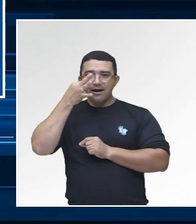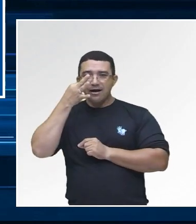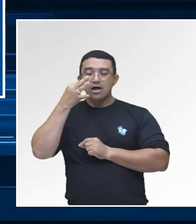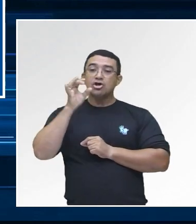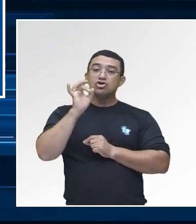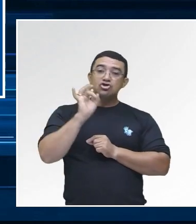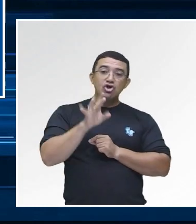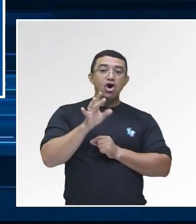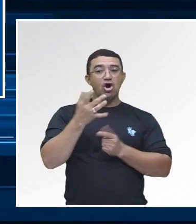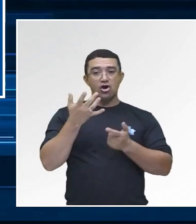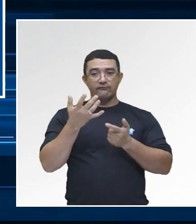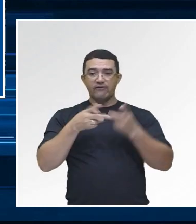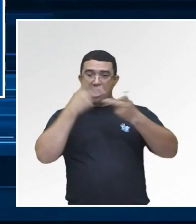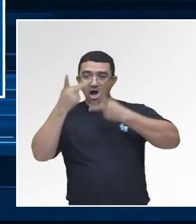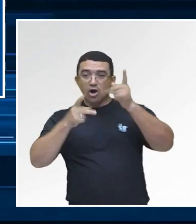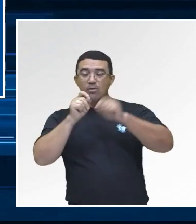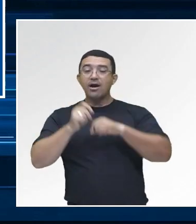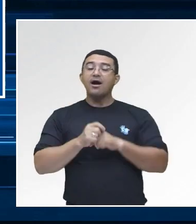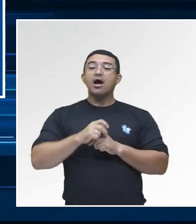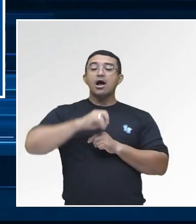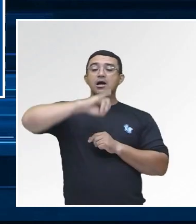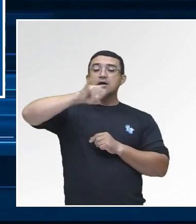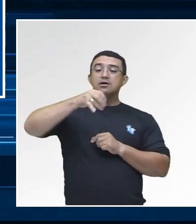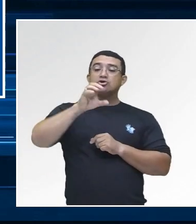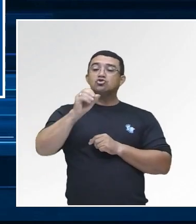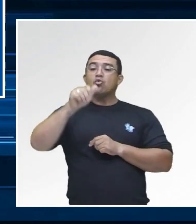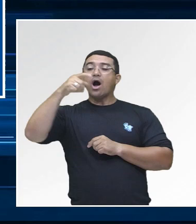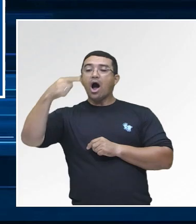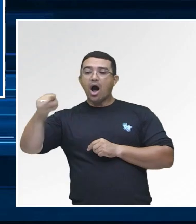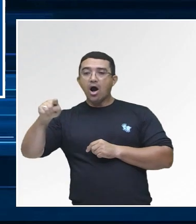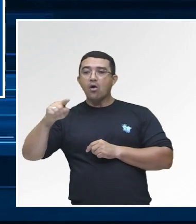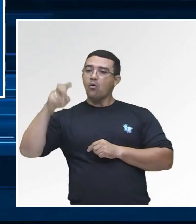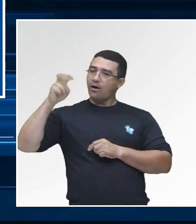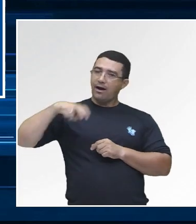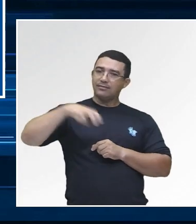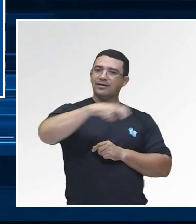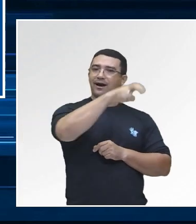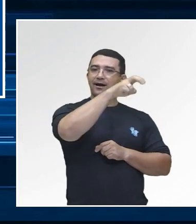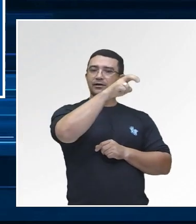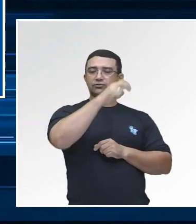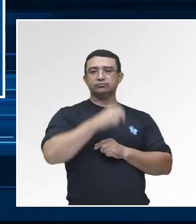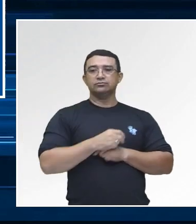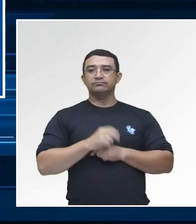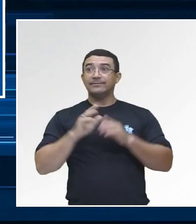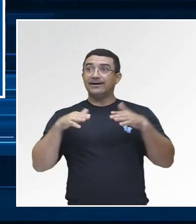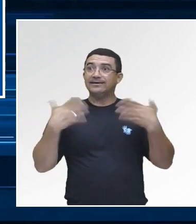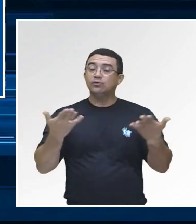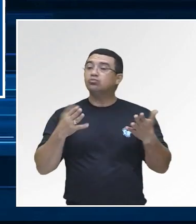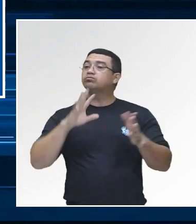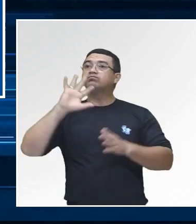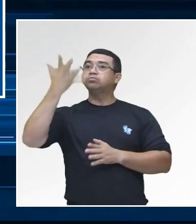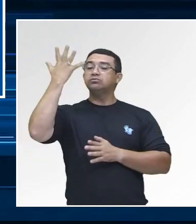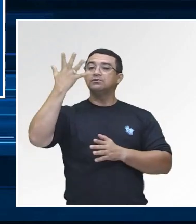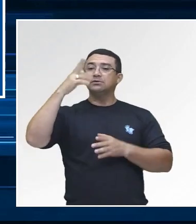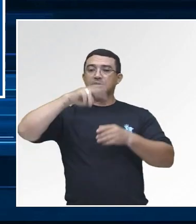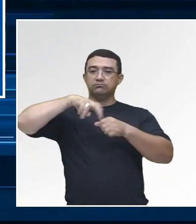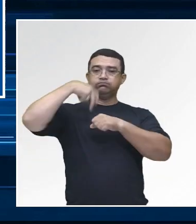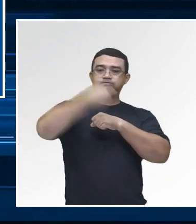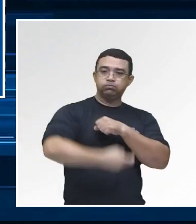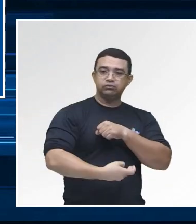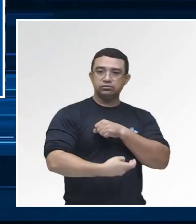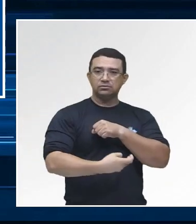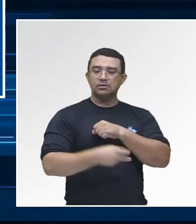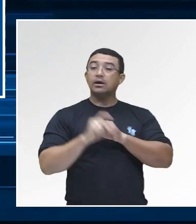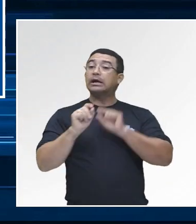estava andando, é como se eu dissesse, ele estava andando pela rua quando de repente tropeçou.